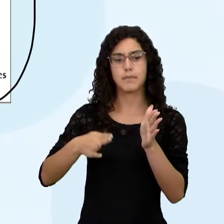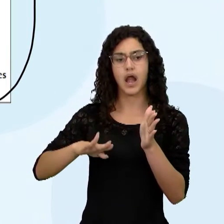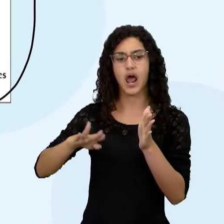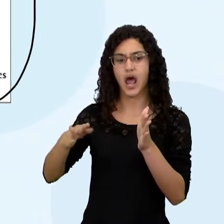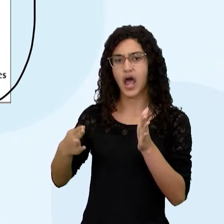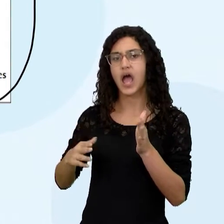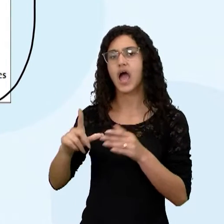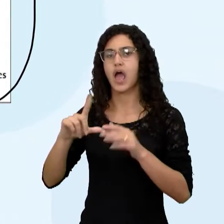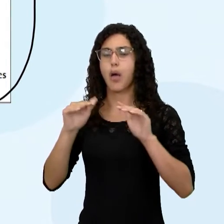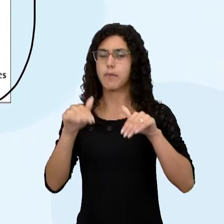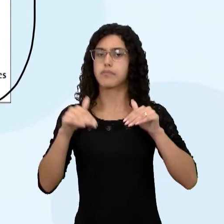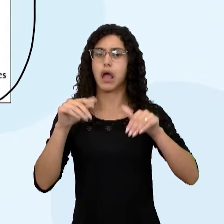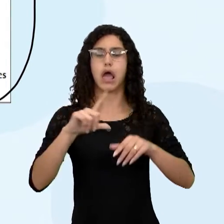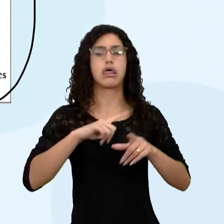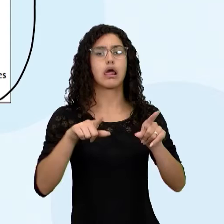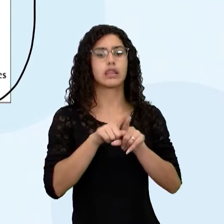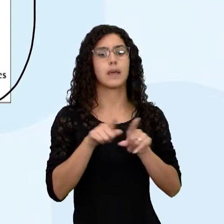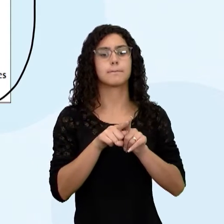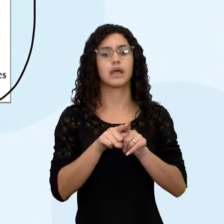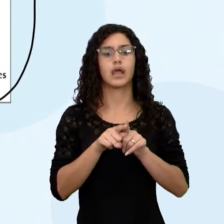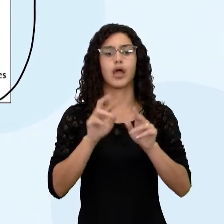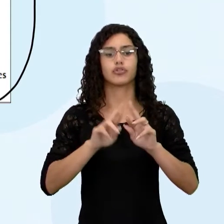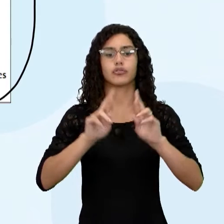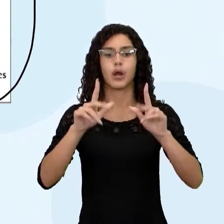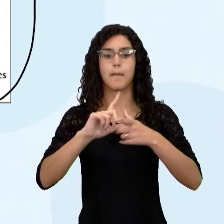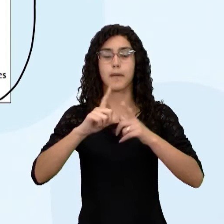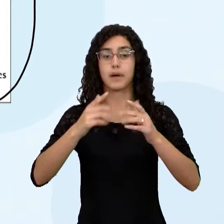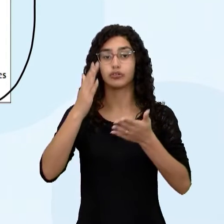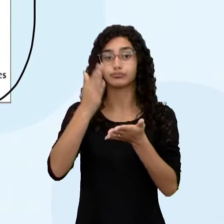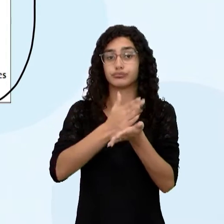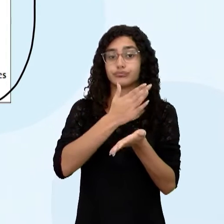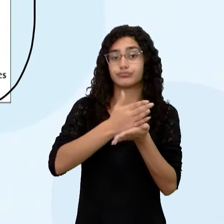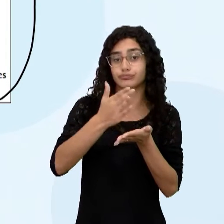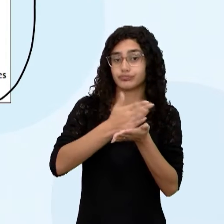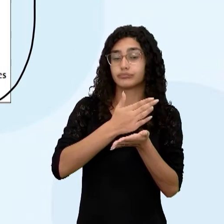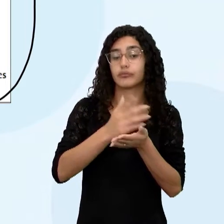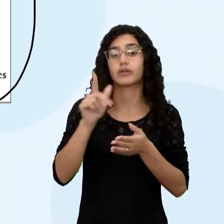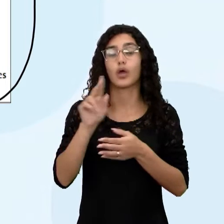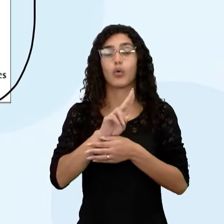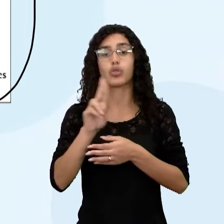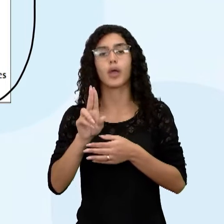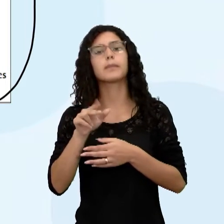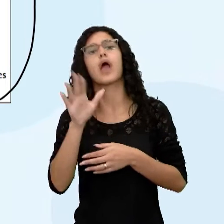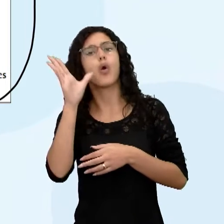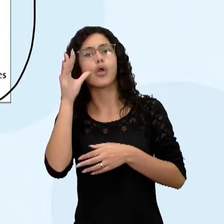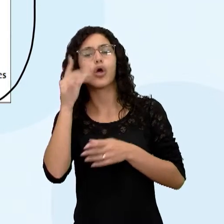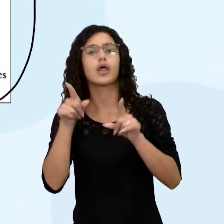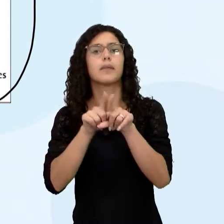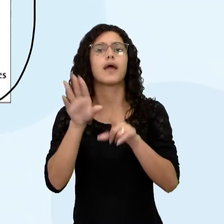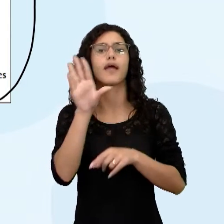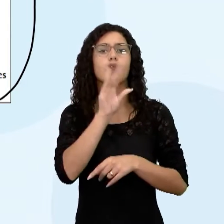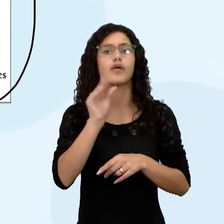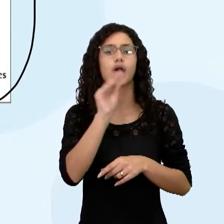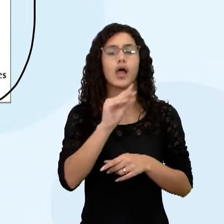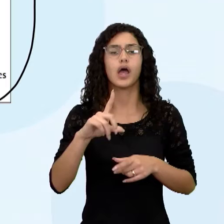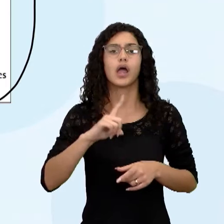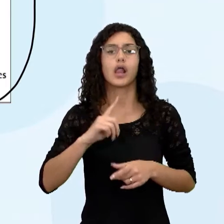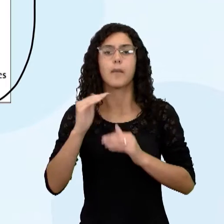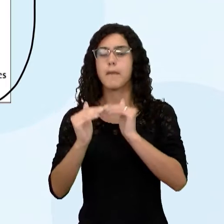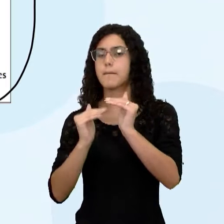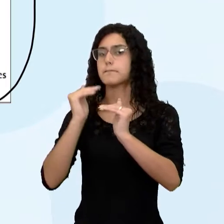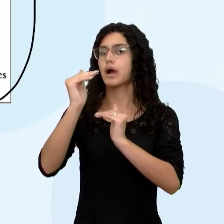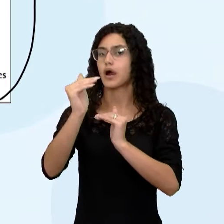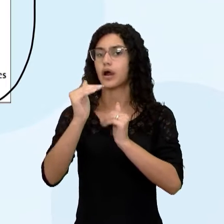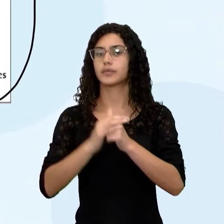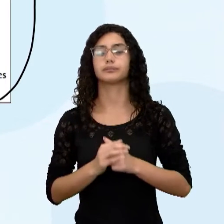né, da Austrália, nós temos aí a grande cordilheira aí, divisória, que é chamada, e o interessante aqui retratar, que nós também vamos ver mais para